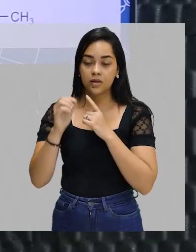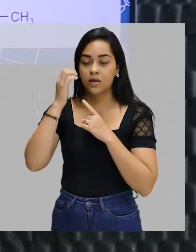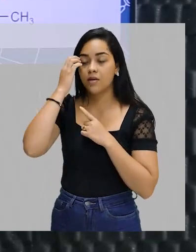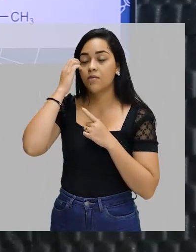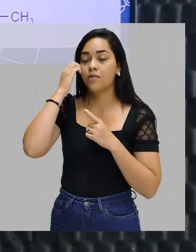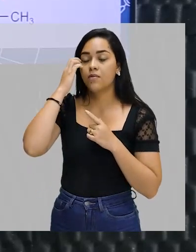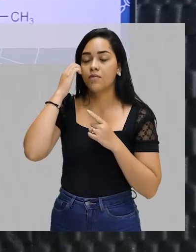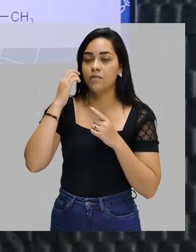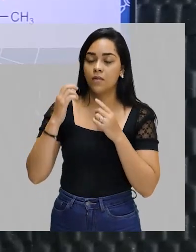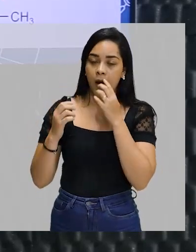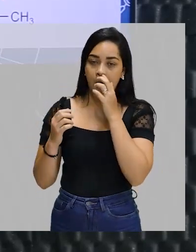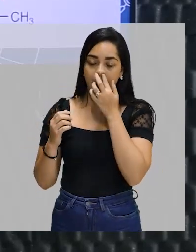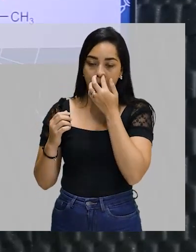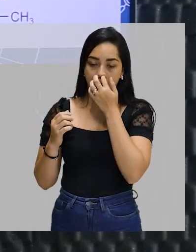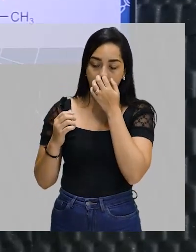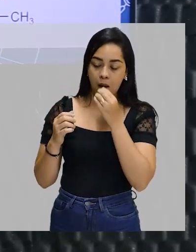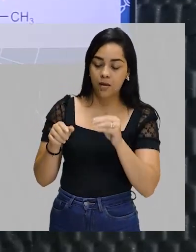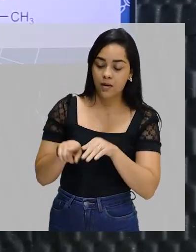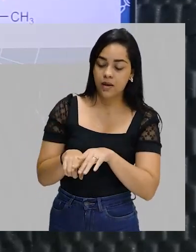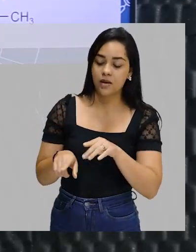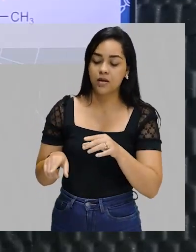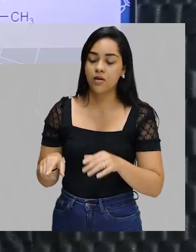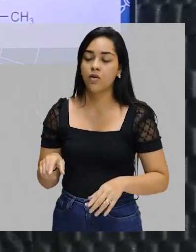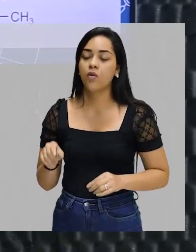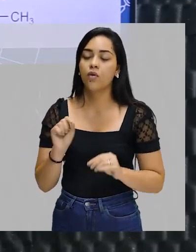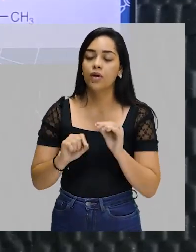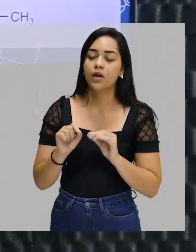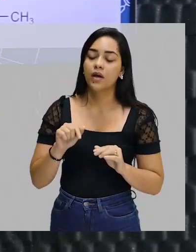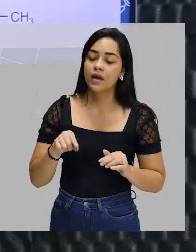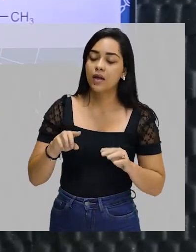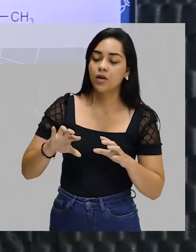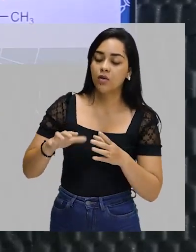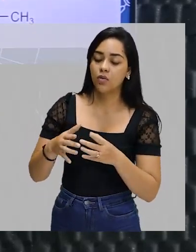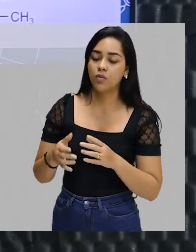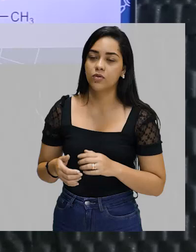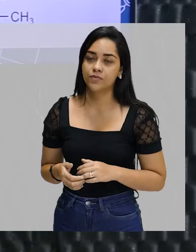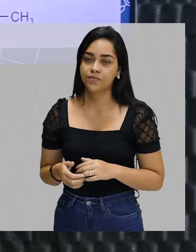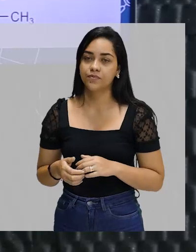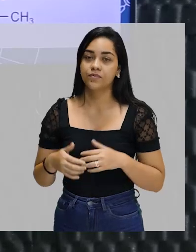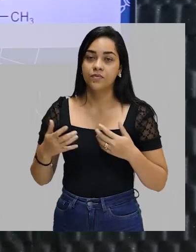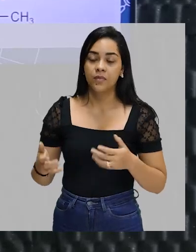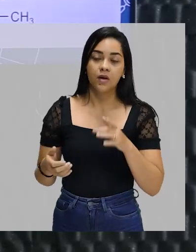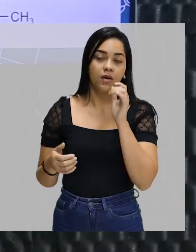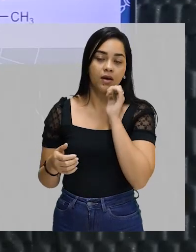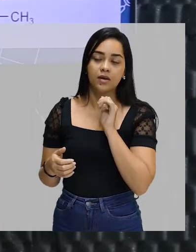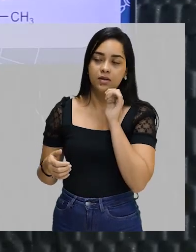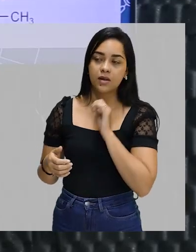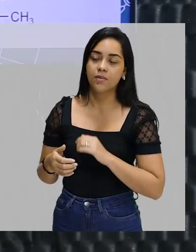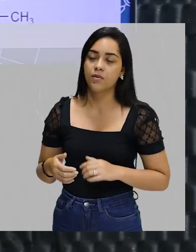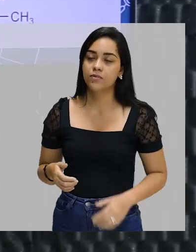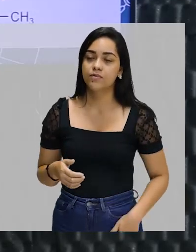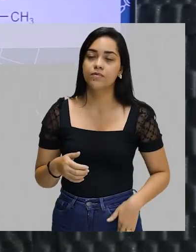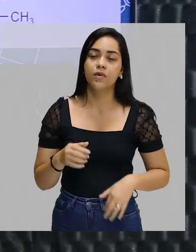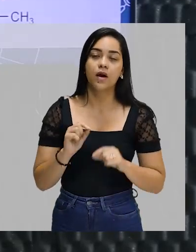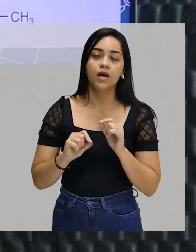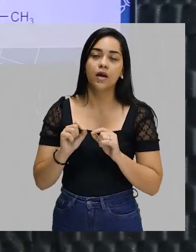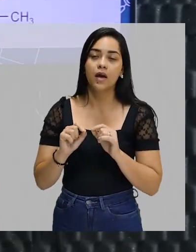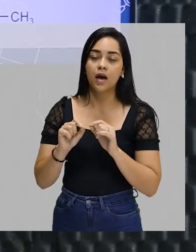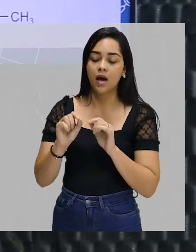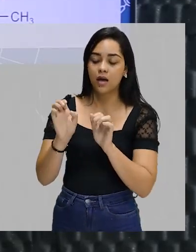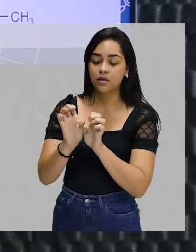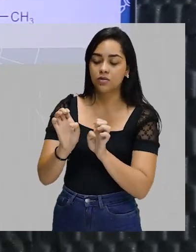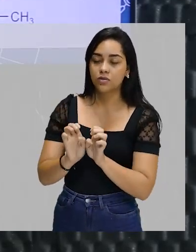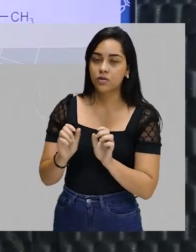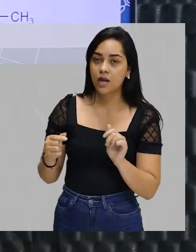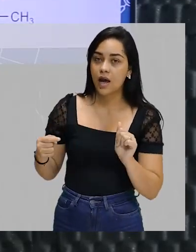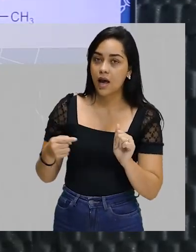comum, né, para aquele grupo de compostos, ok? Então, por exemplo, a estrutura A, esse